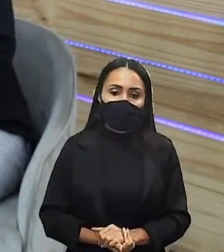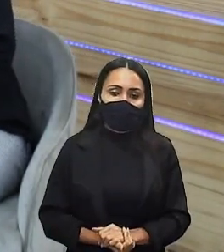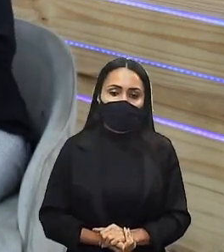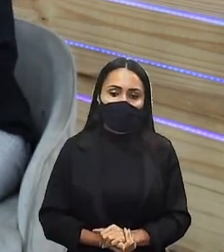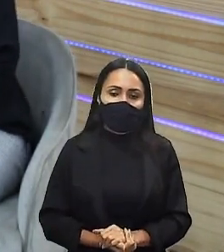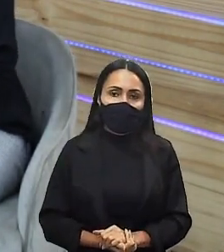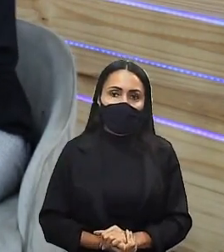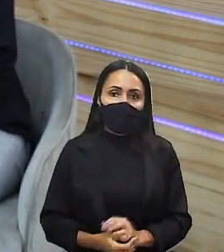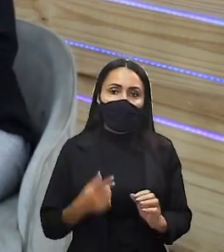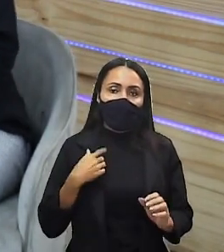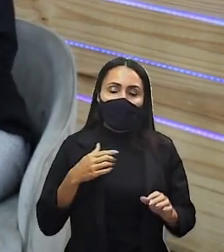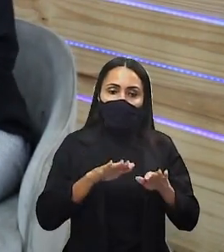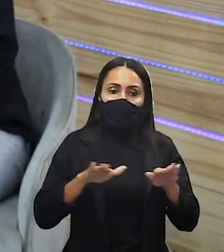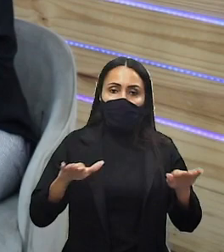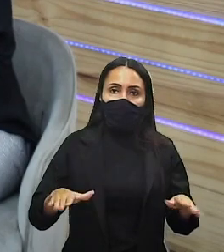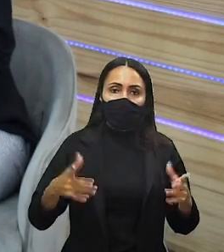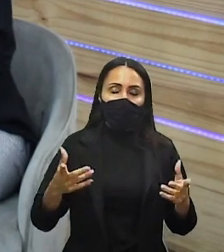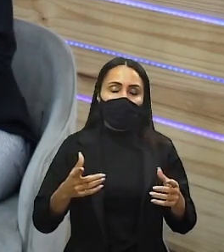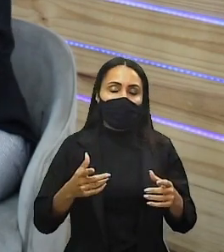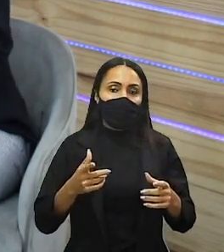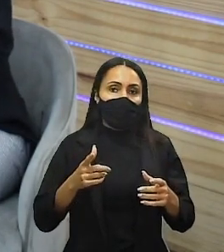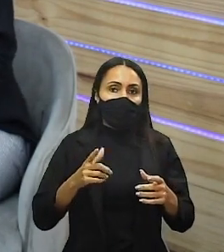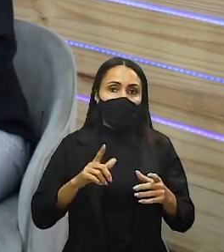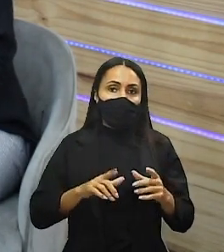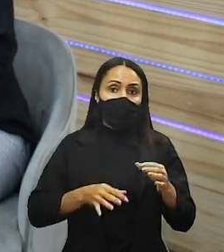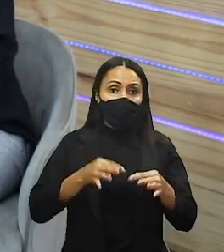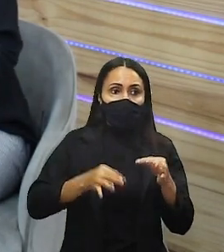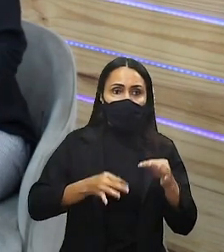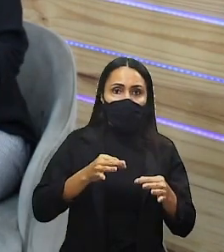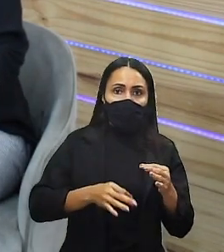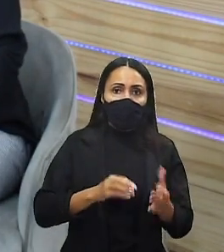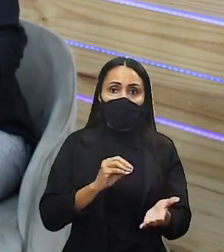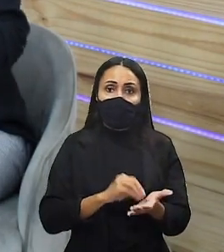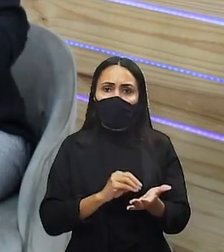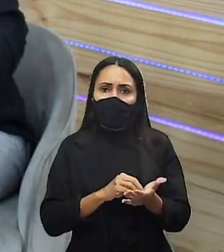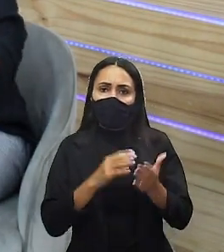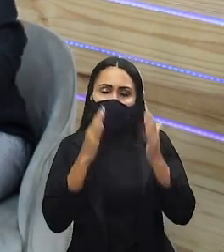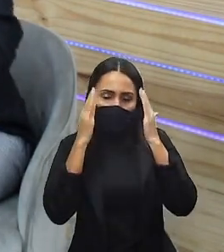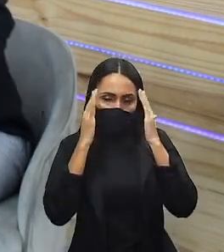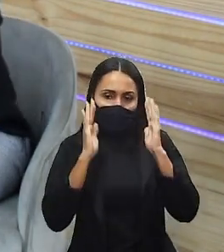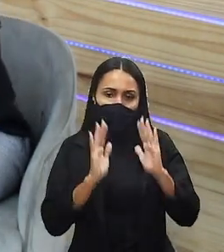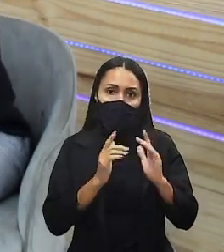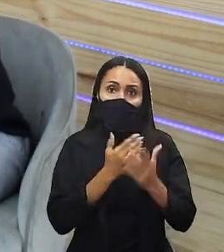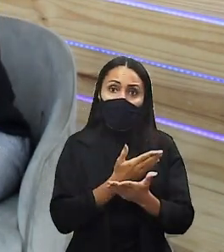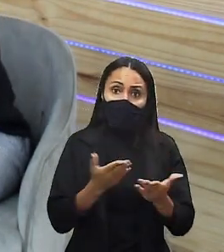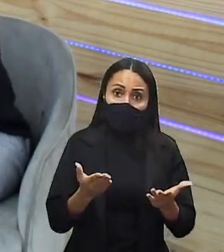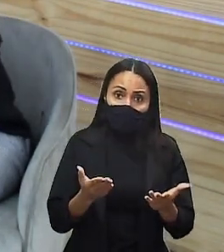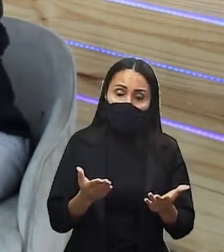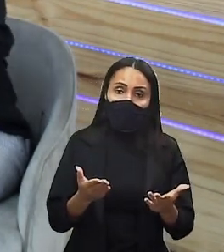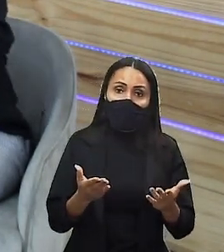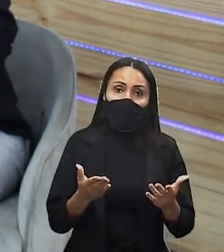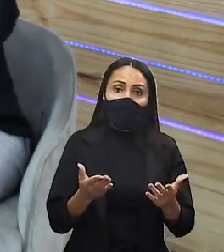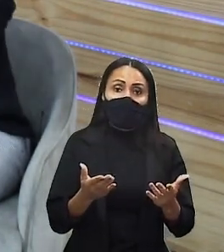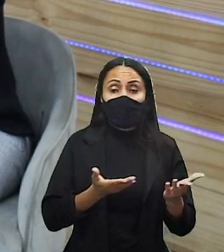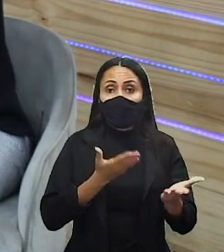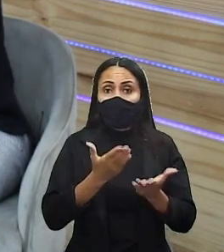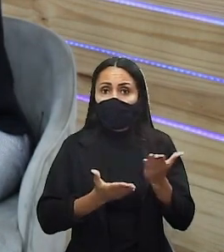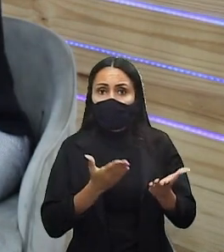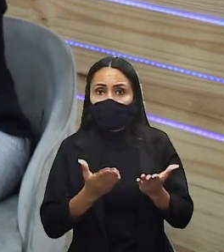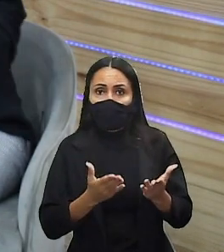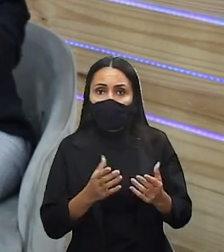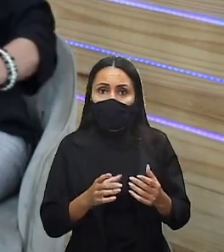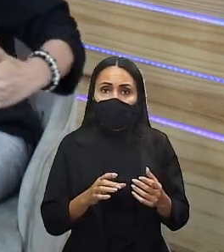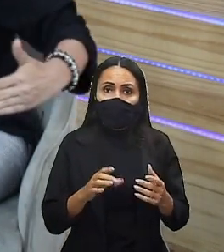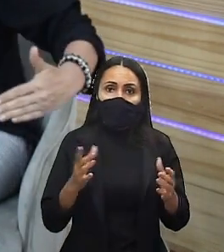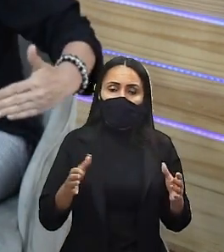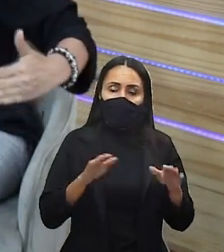estabeleço esse balcão de defesa, de julgamento, de falta de atenção. O balcão está lá, é para ser o atendimento de empréstimo? Mas você não